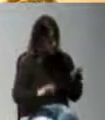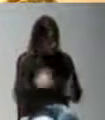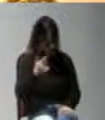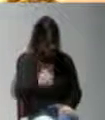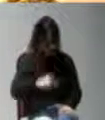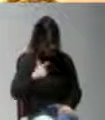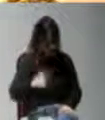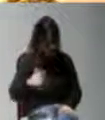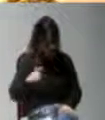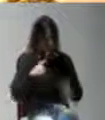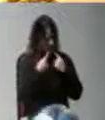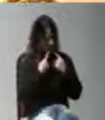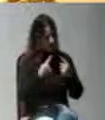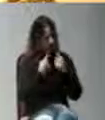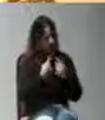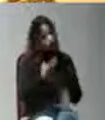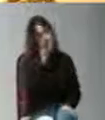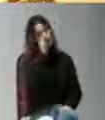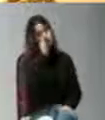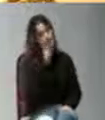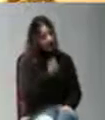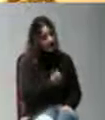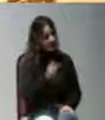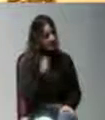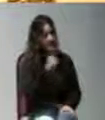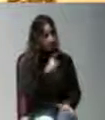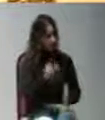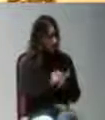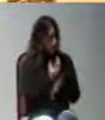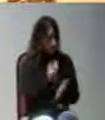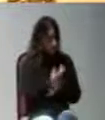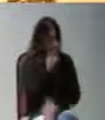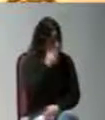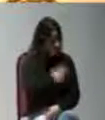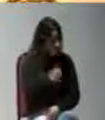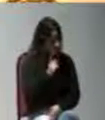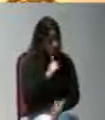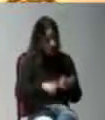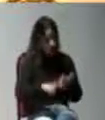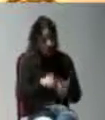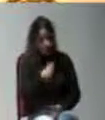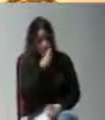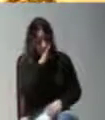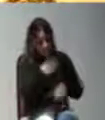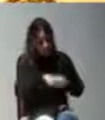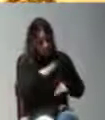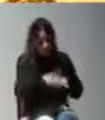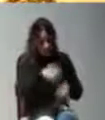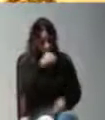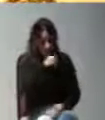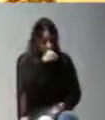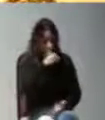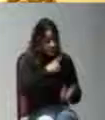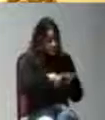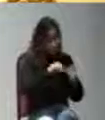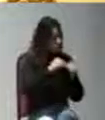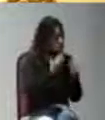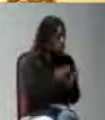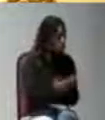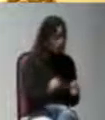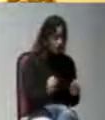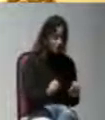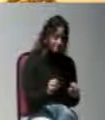é o da crítica. As crianças não se alfabetizam, o conhecimento de matemática é precário, as escolas não